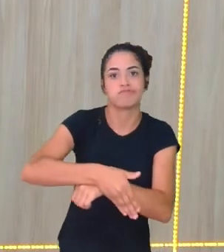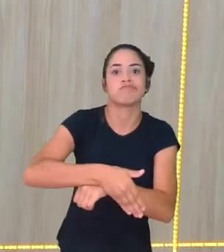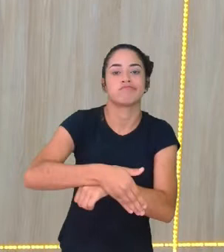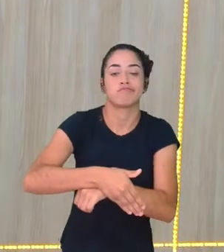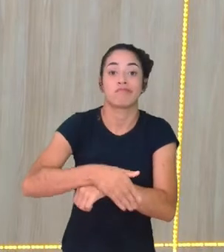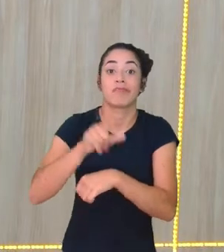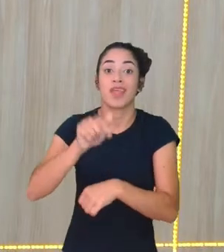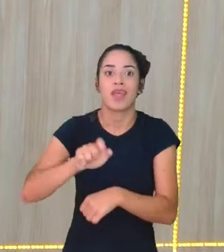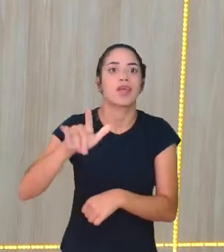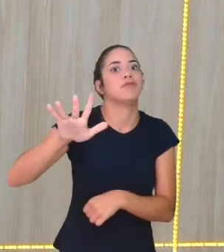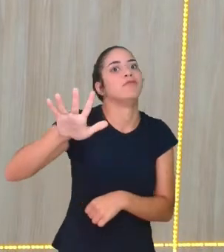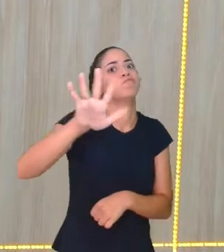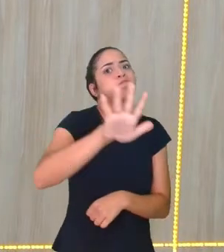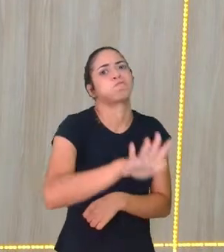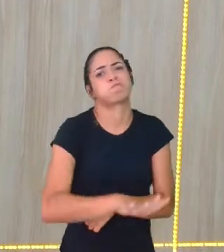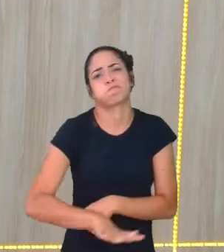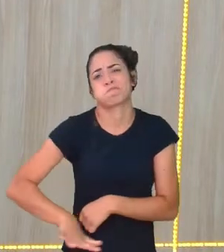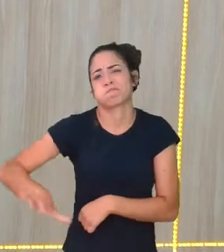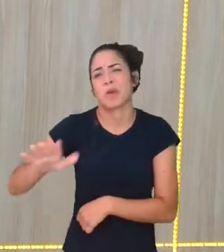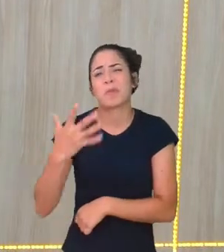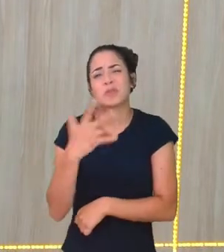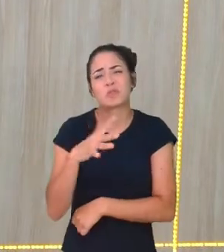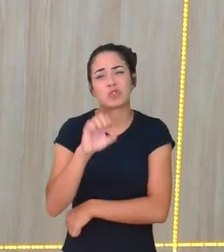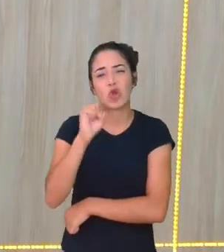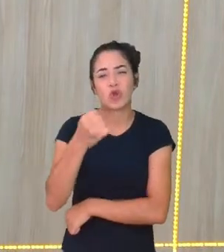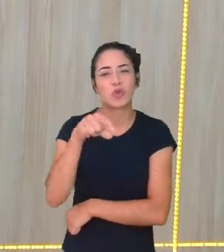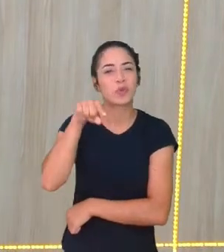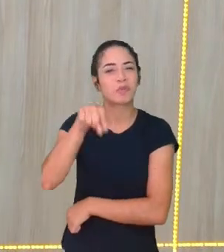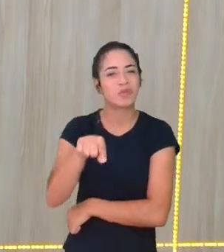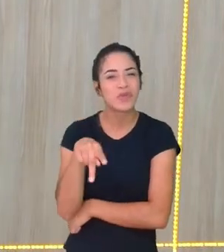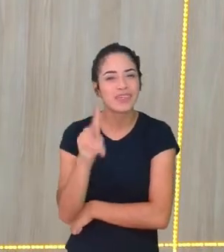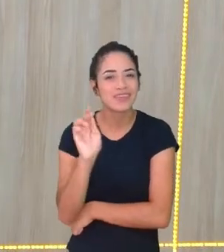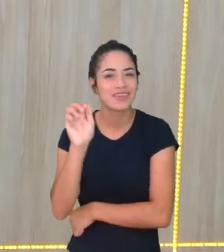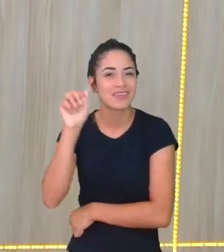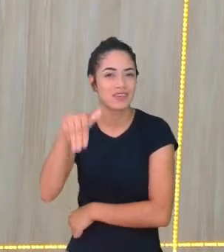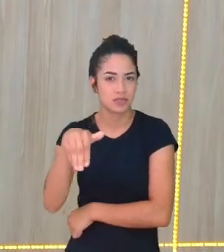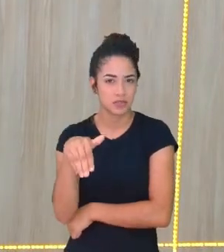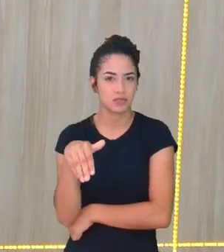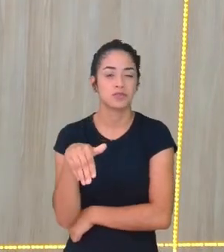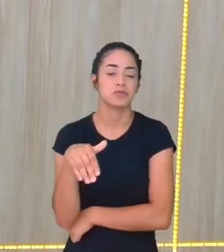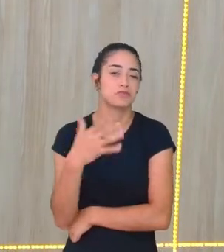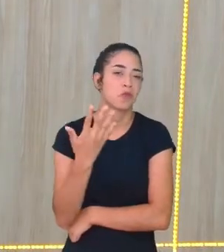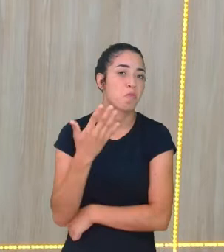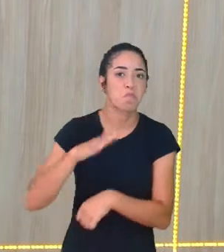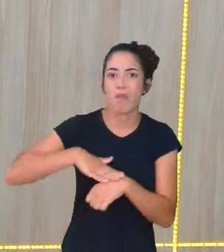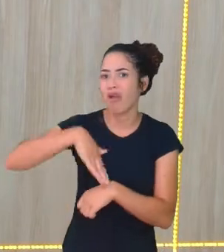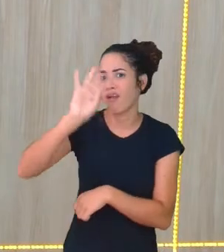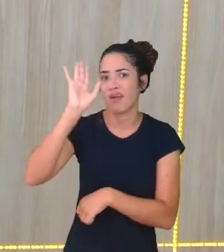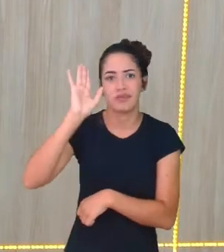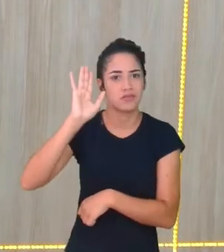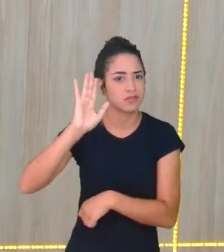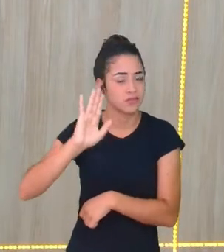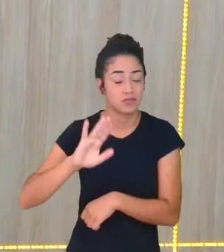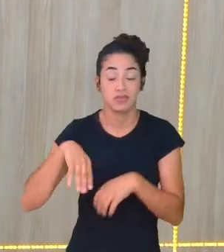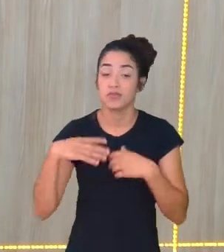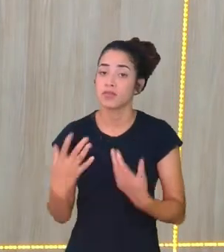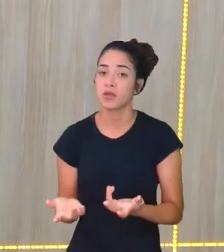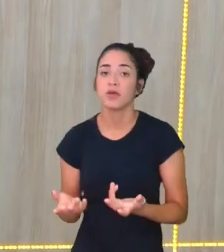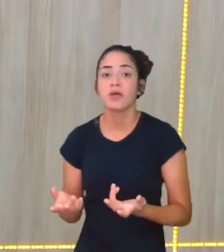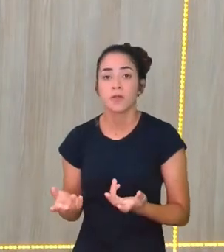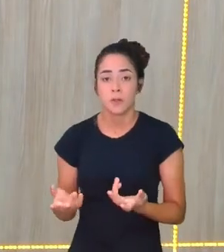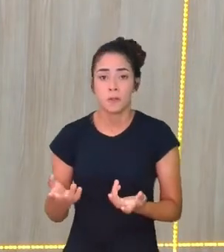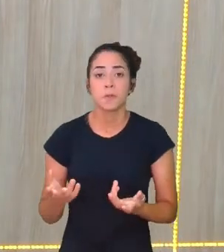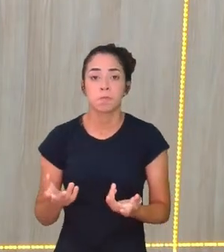extenso algo em torno de 8.500 km de litoral certo ou mais e nesse sentido